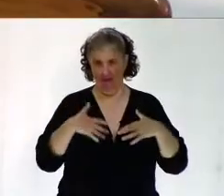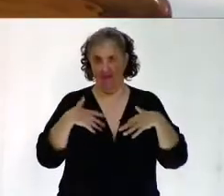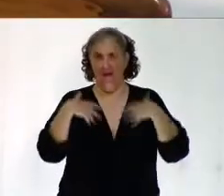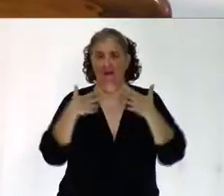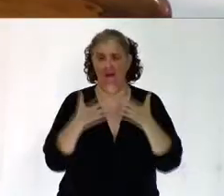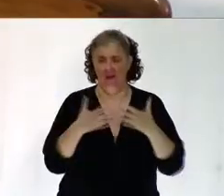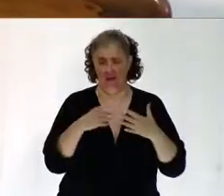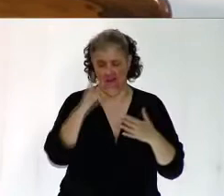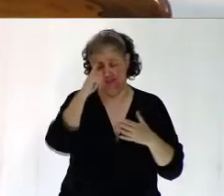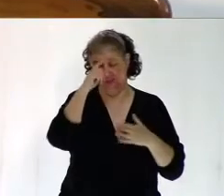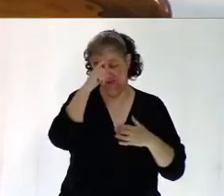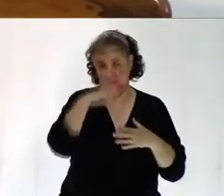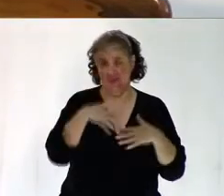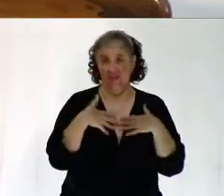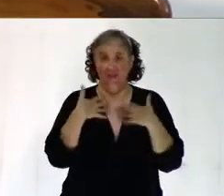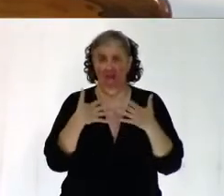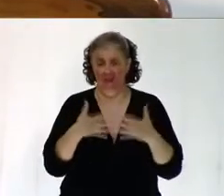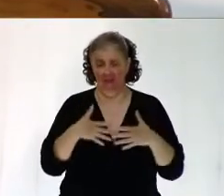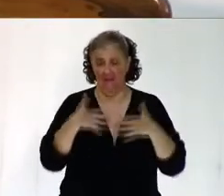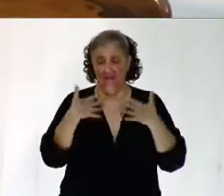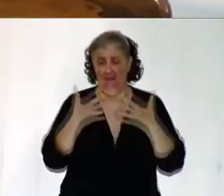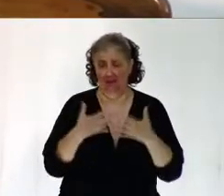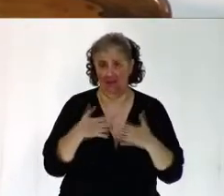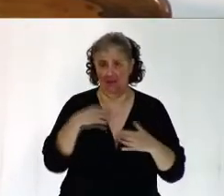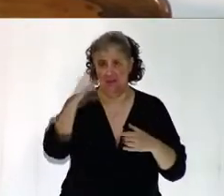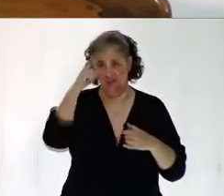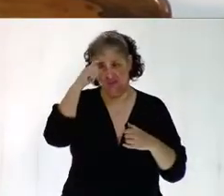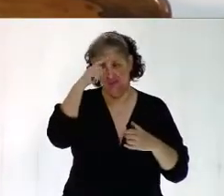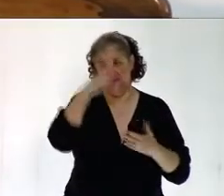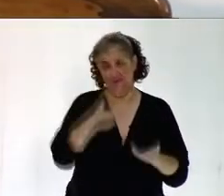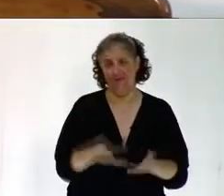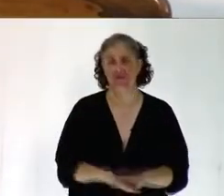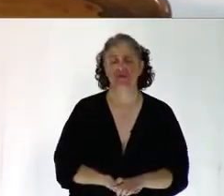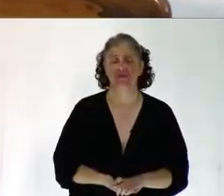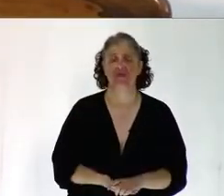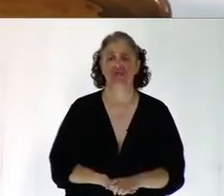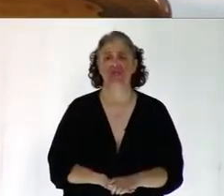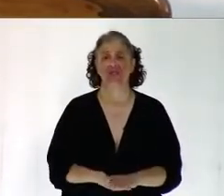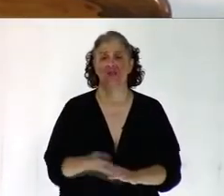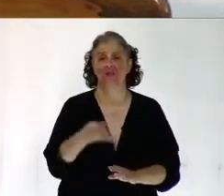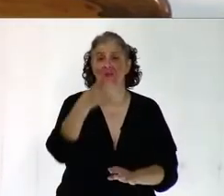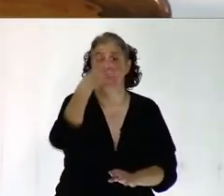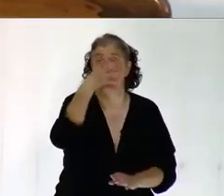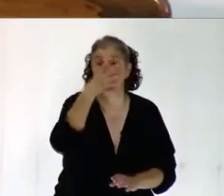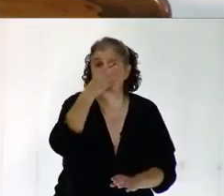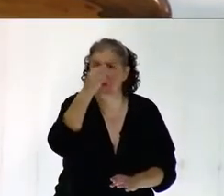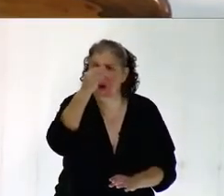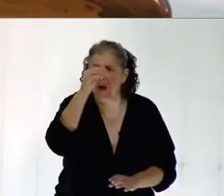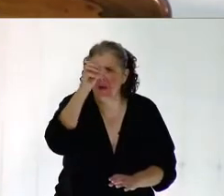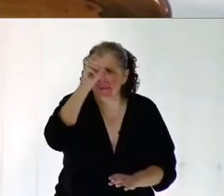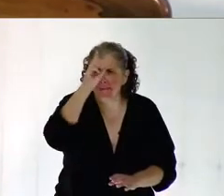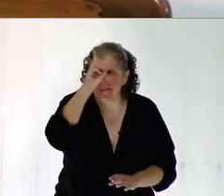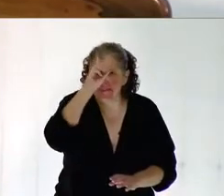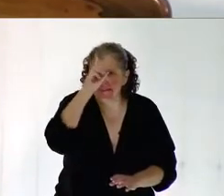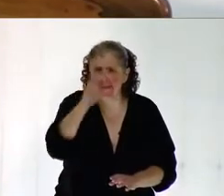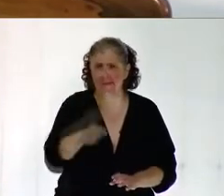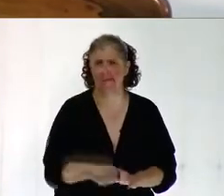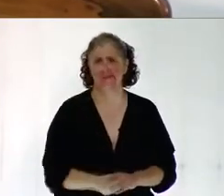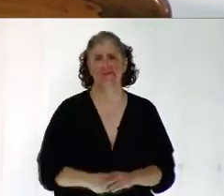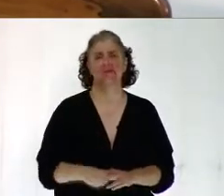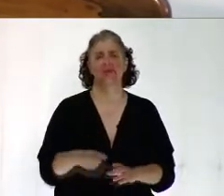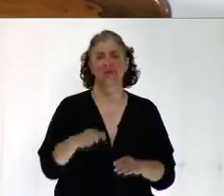sairmos dali melhor mas foram 40 dias o furão